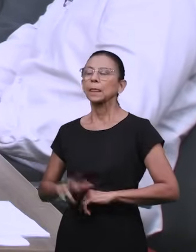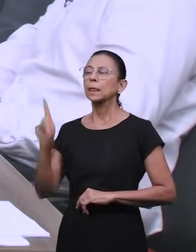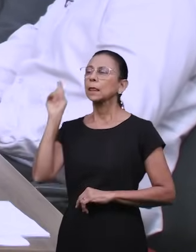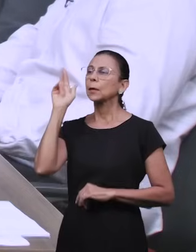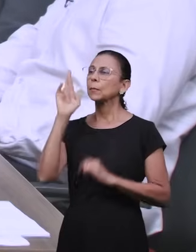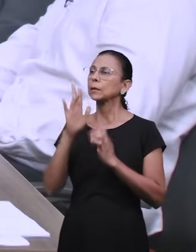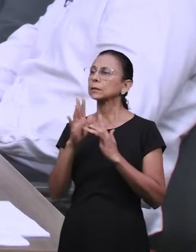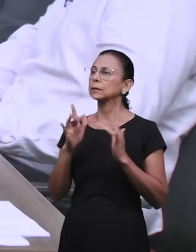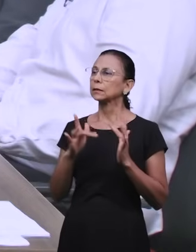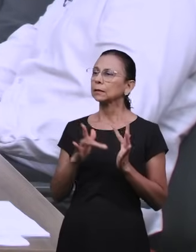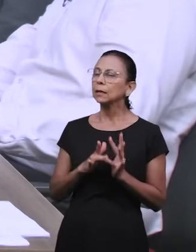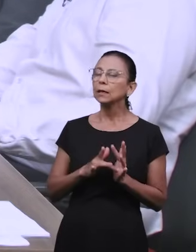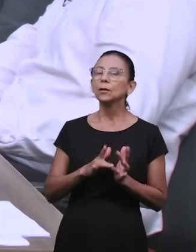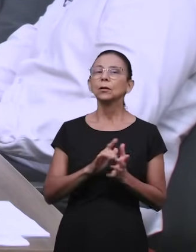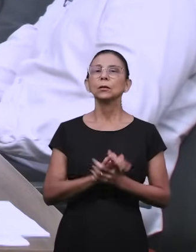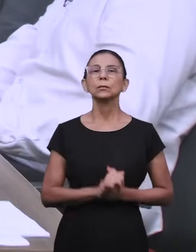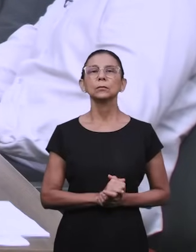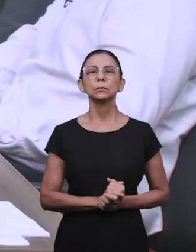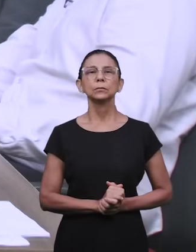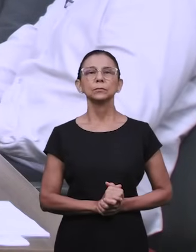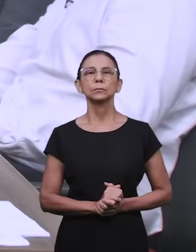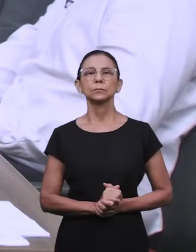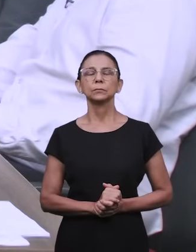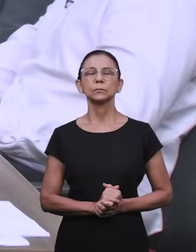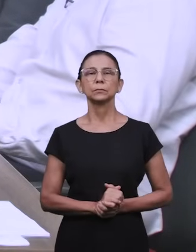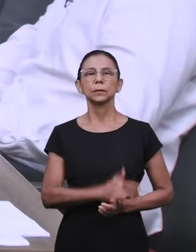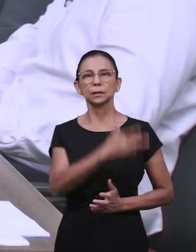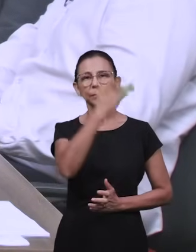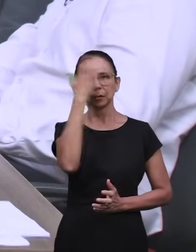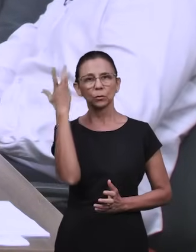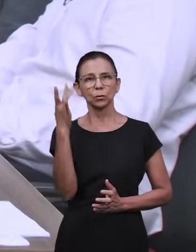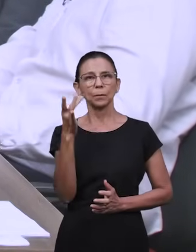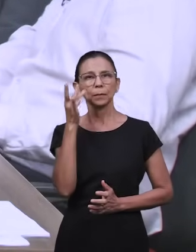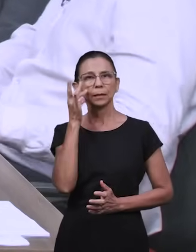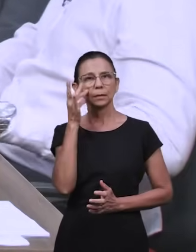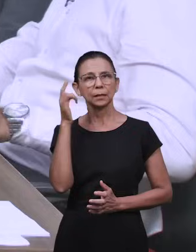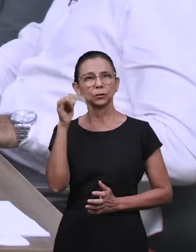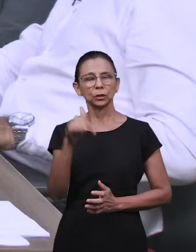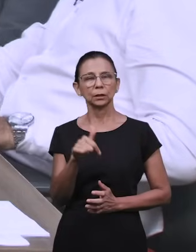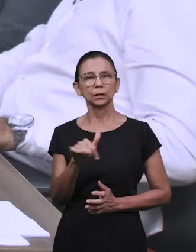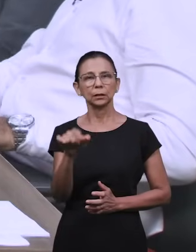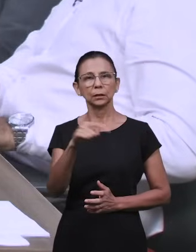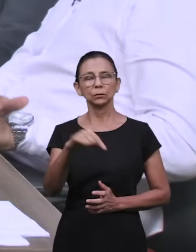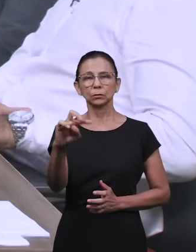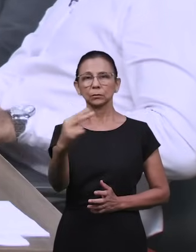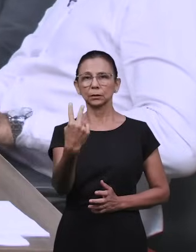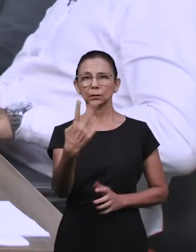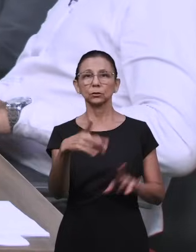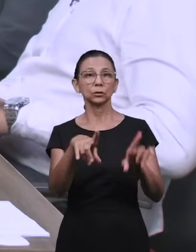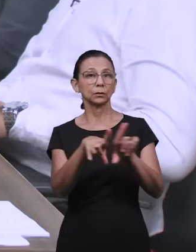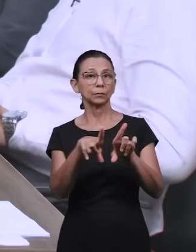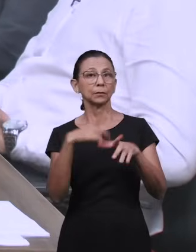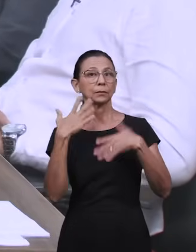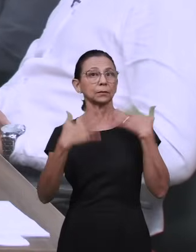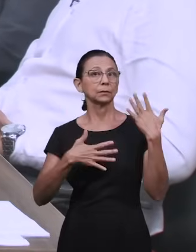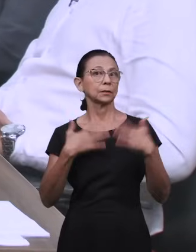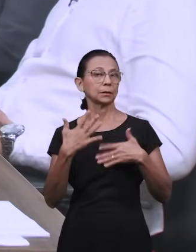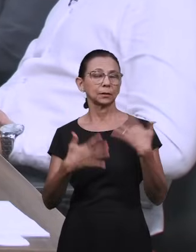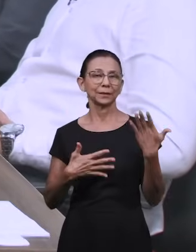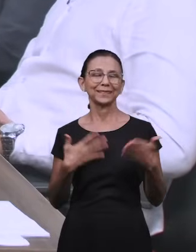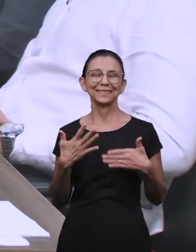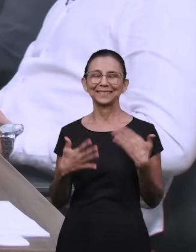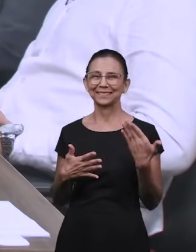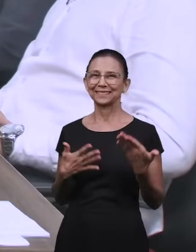pastor Marcos. A paz do Senhor, os irmãos aqui que dividem a mesa, aos irmãos que nos assistem também.